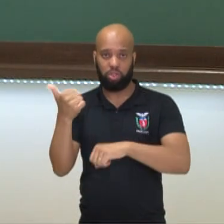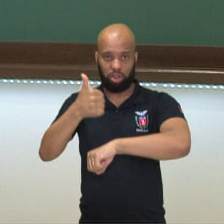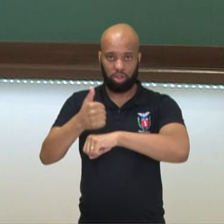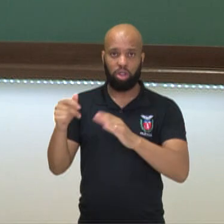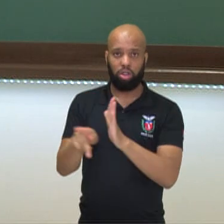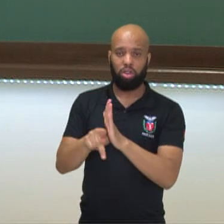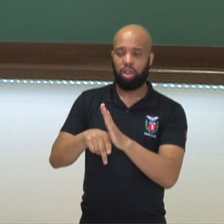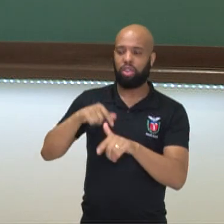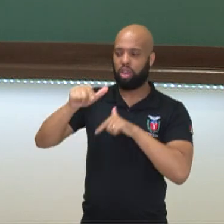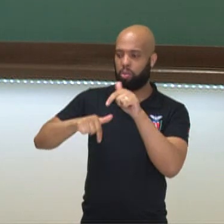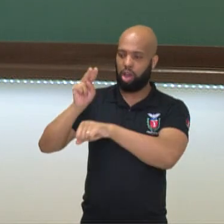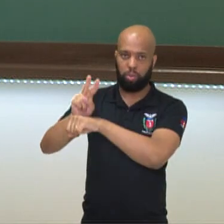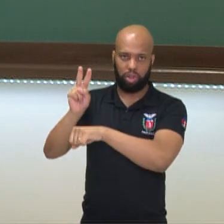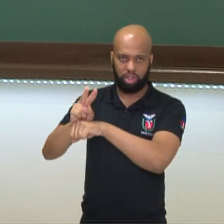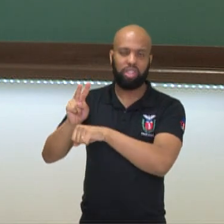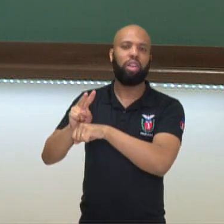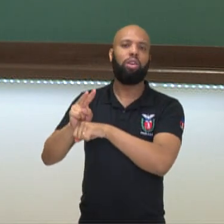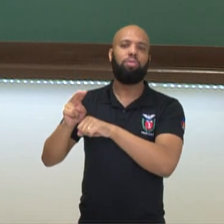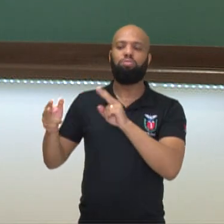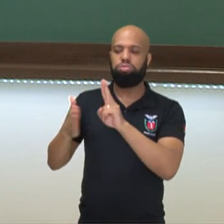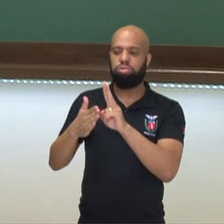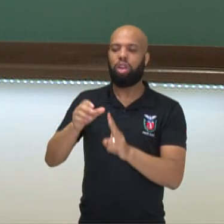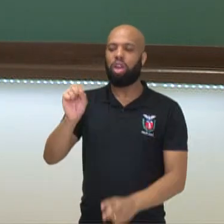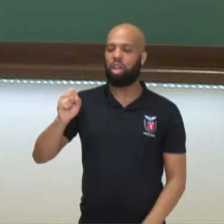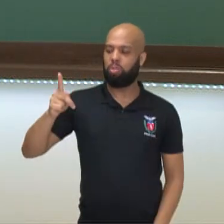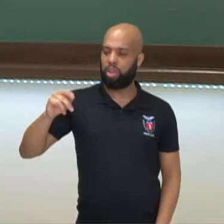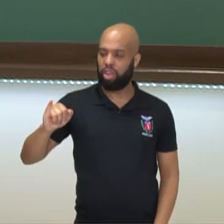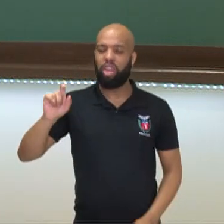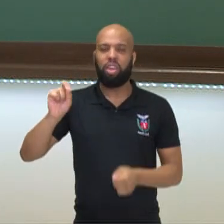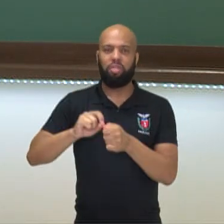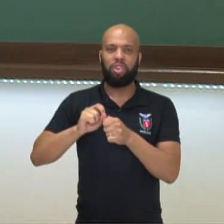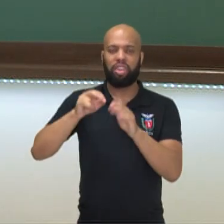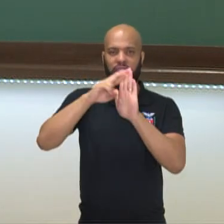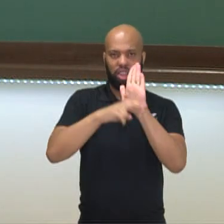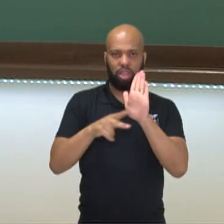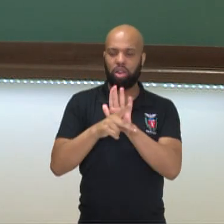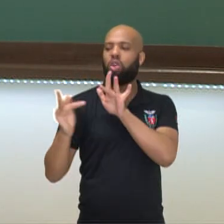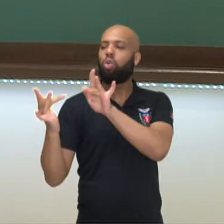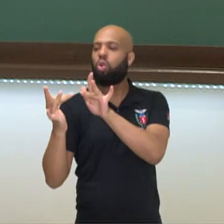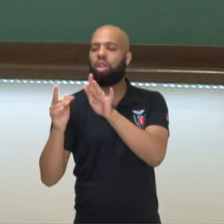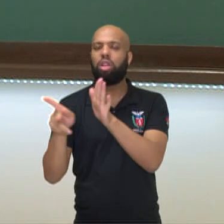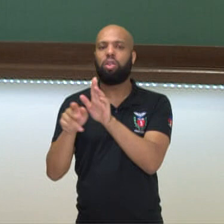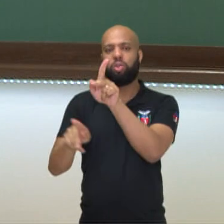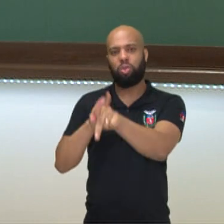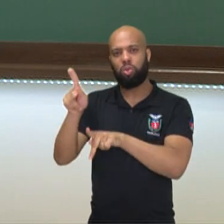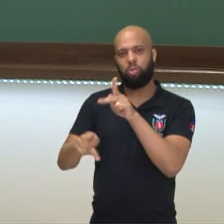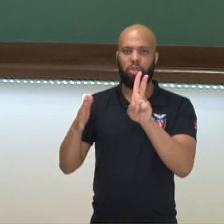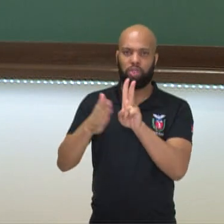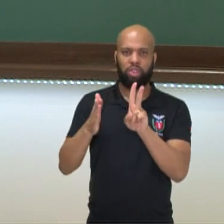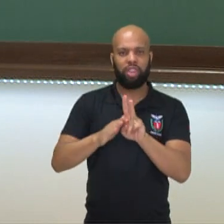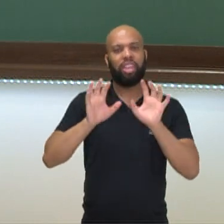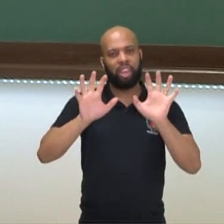Índios, estabeleceu aí as normas de contato com os povos indígenas. É